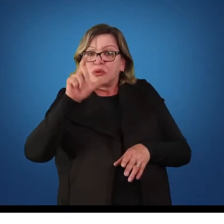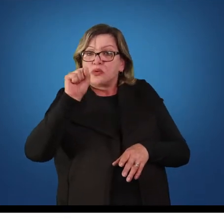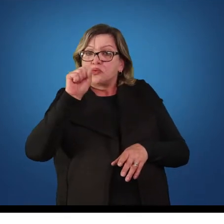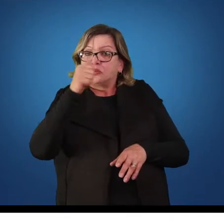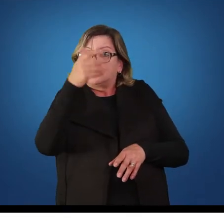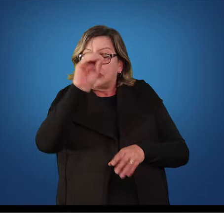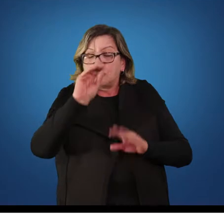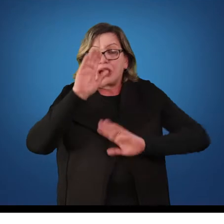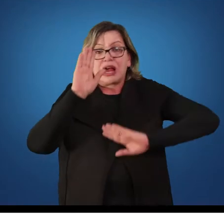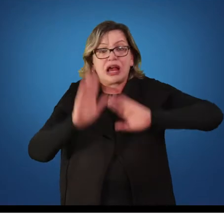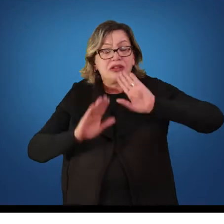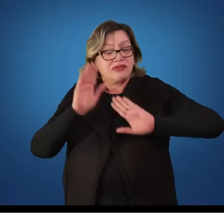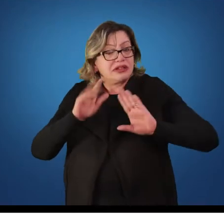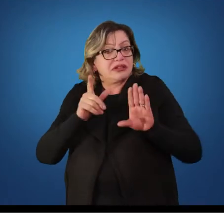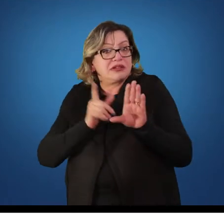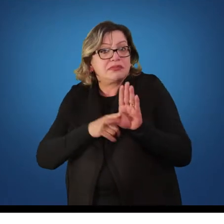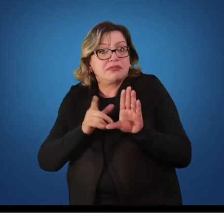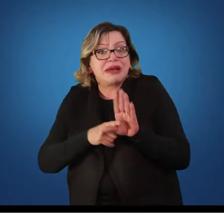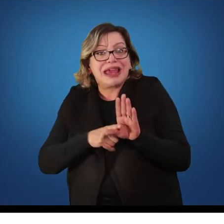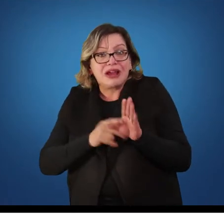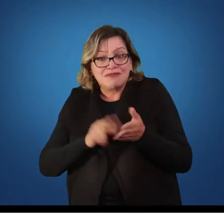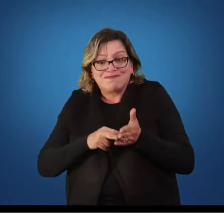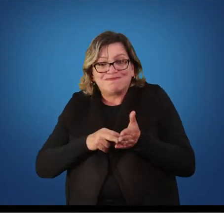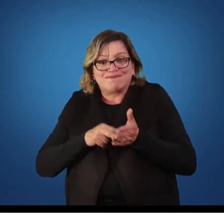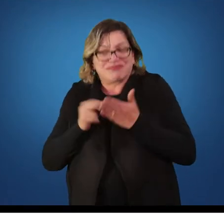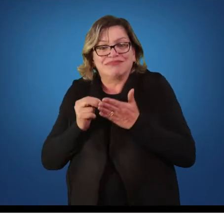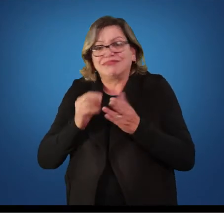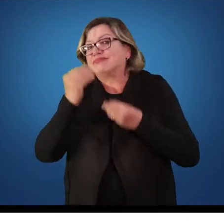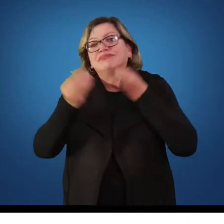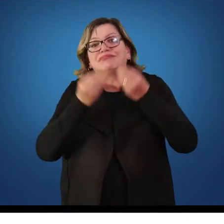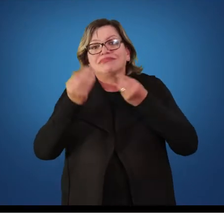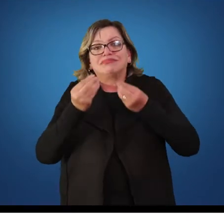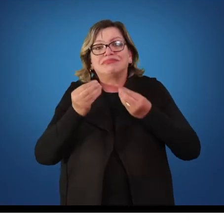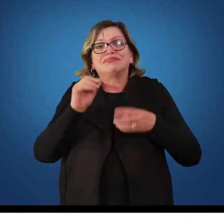o seu périplo são por exemplo porque eu perdi impulsão